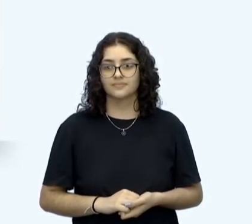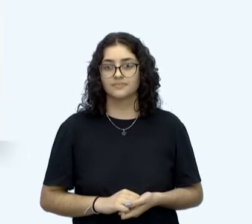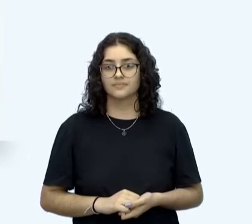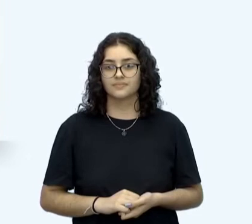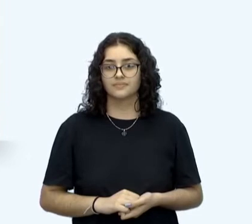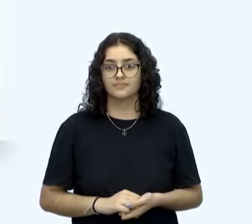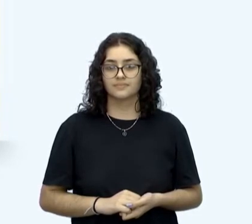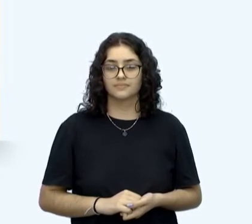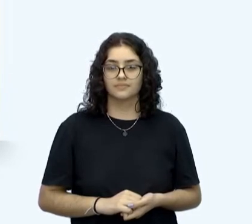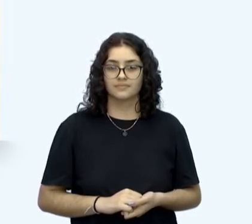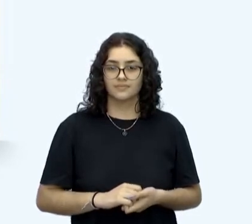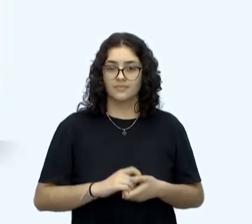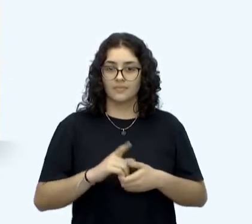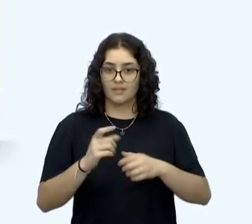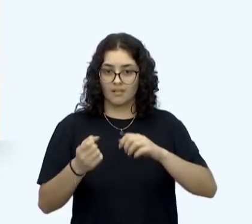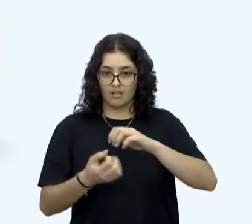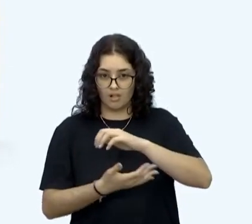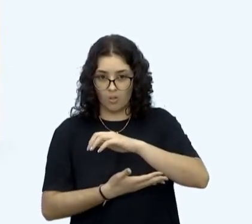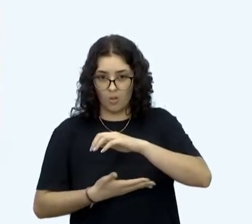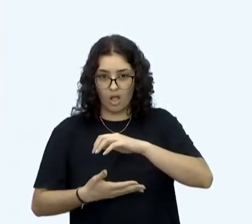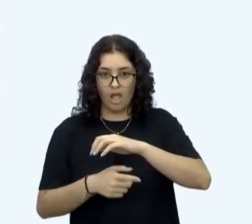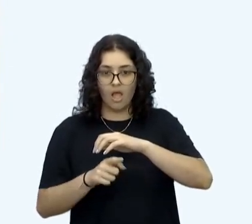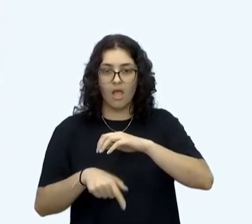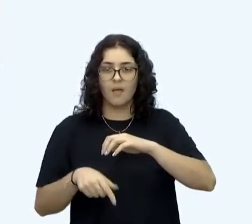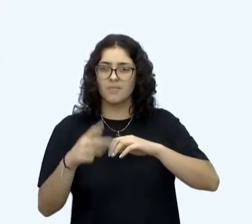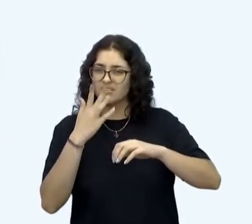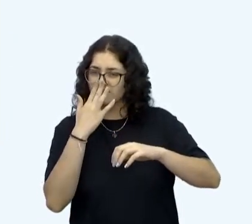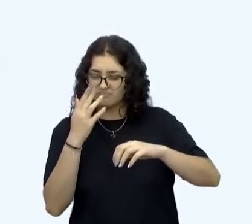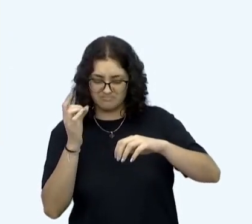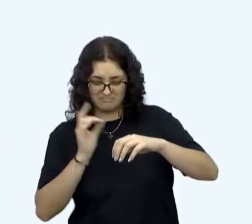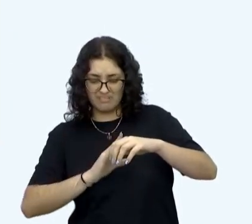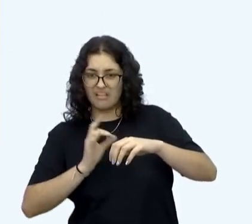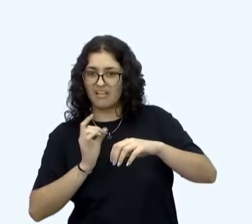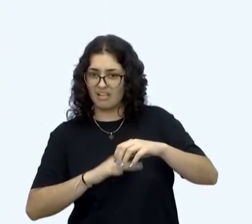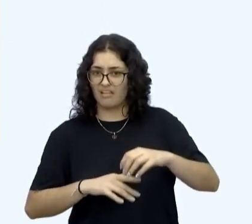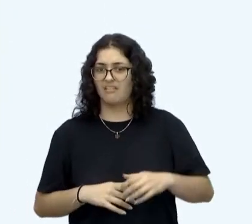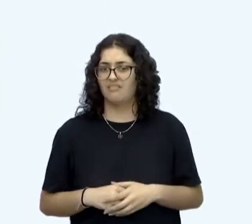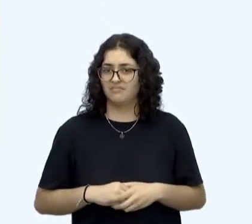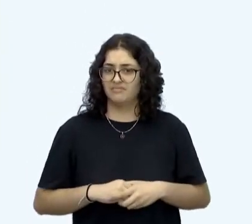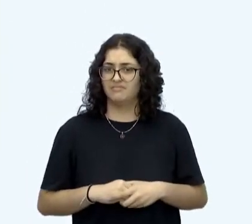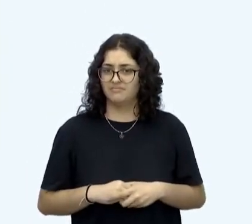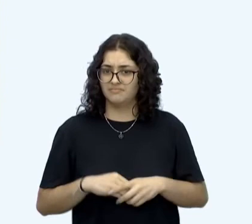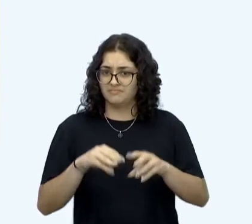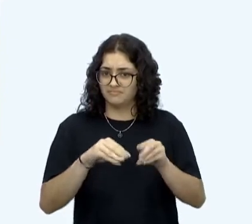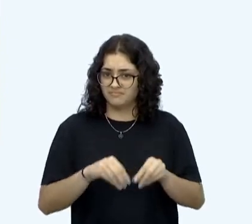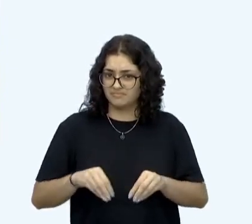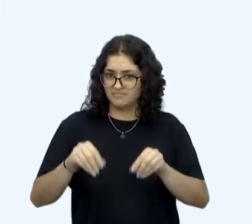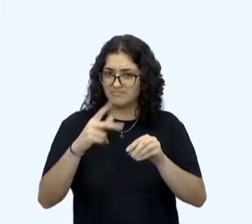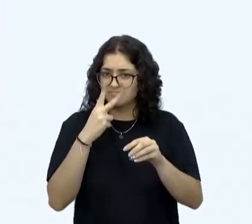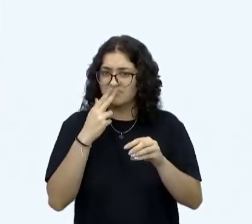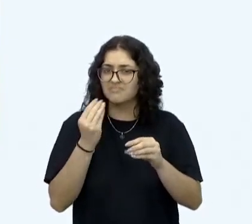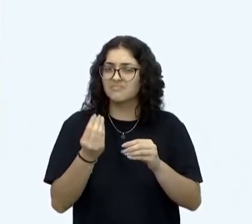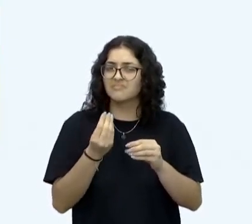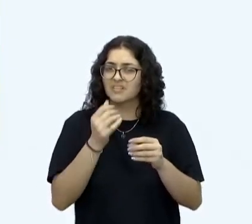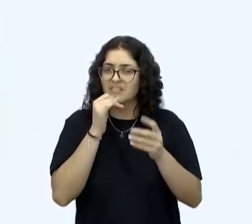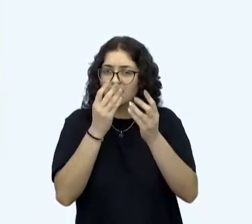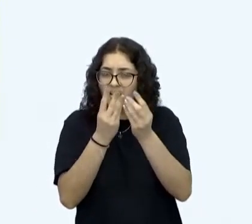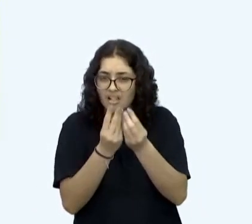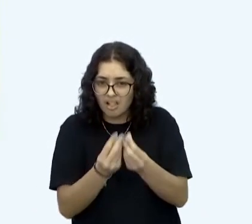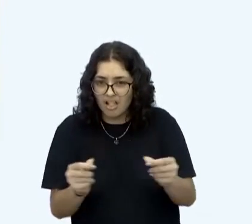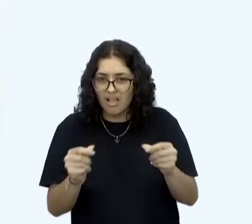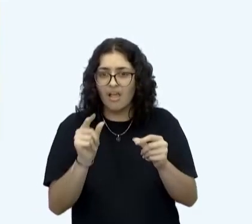O solo é a parte mais negligenciada do meio ambiente humano. Solos degradados significam